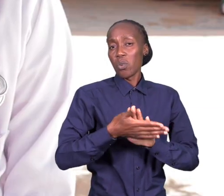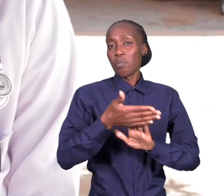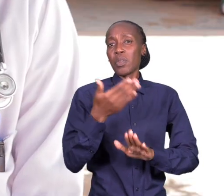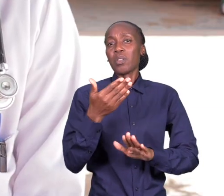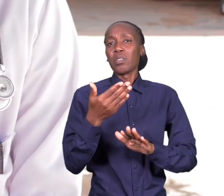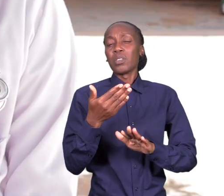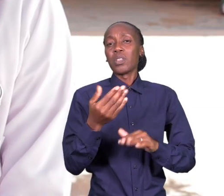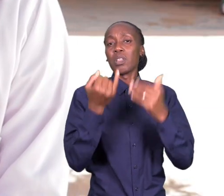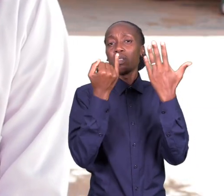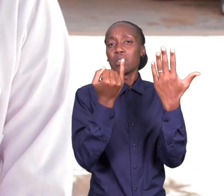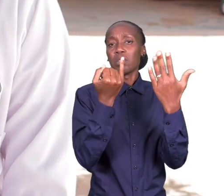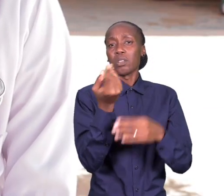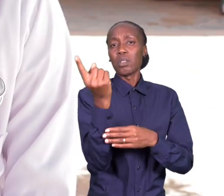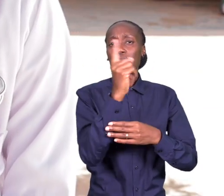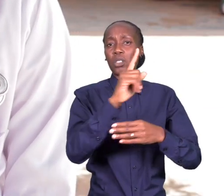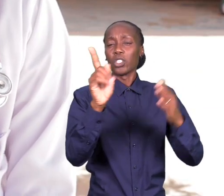dos 6 meses de idade,